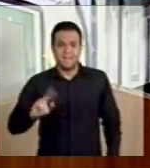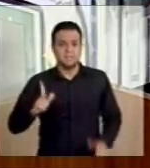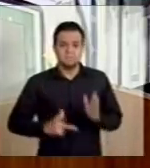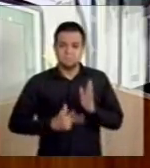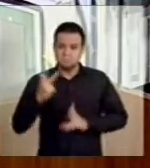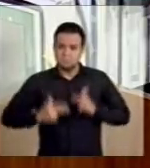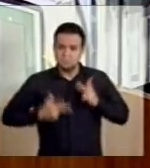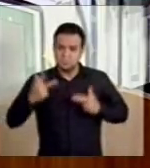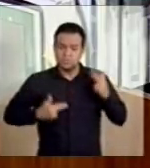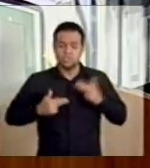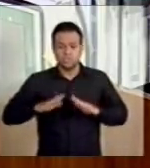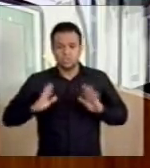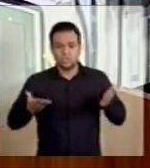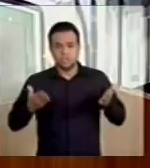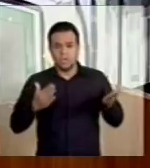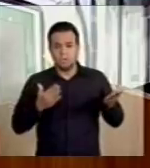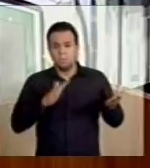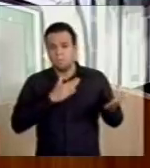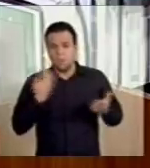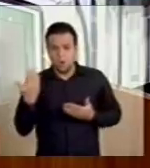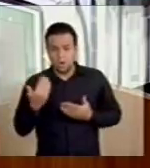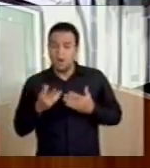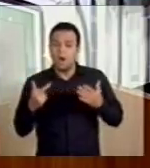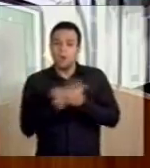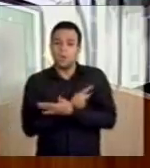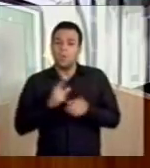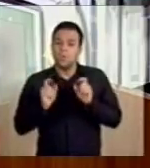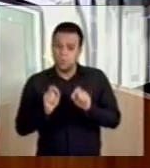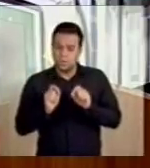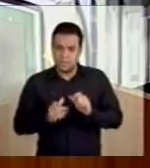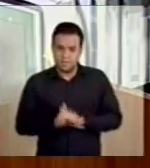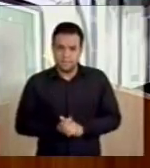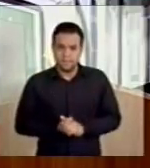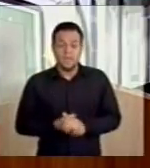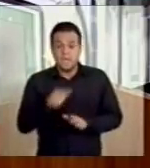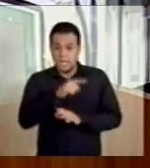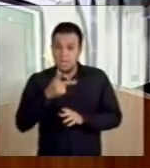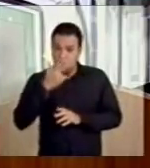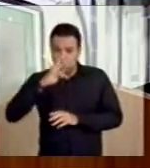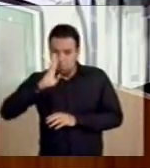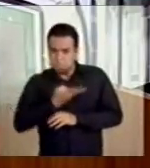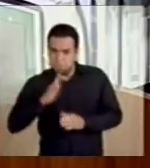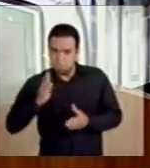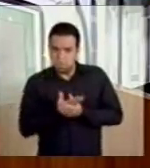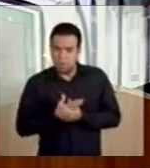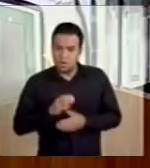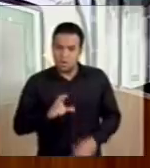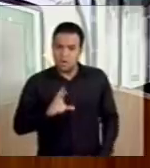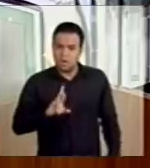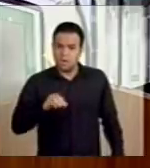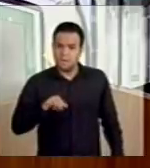plástico já falecido, foi submetido a um procedimento criminal, porque